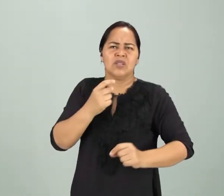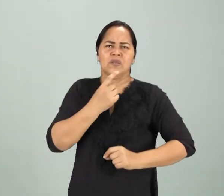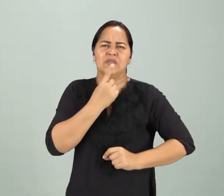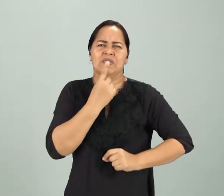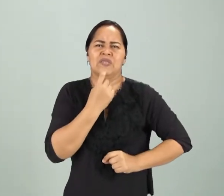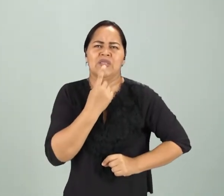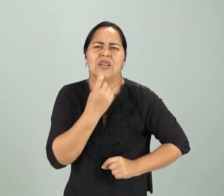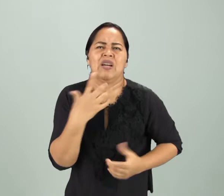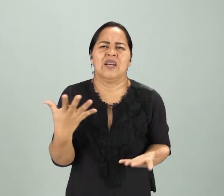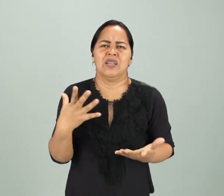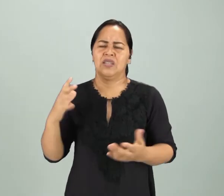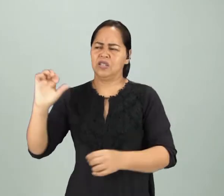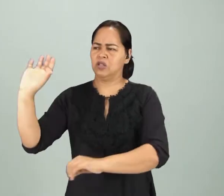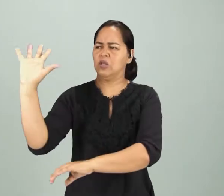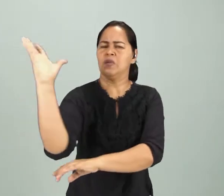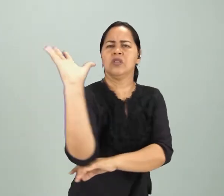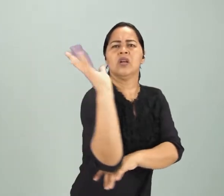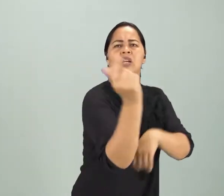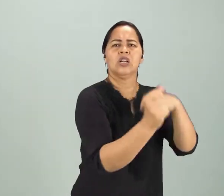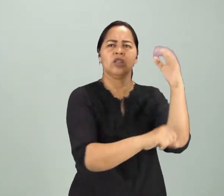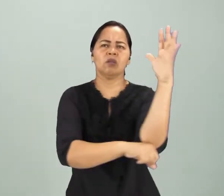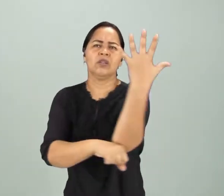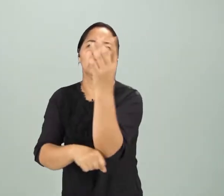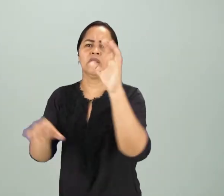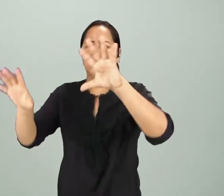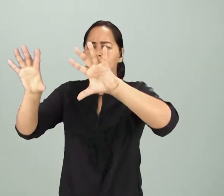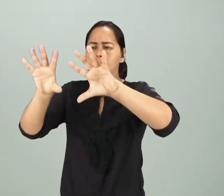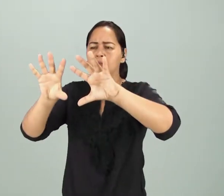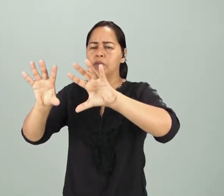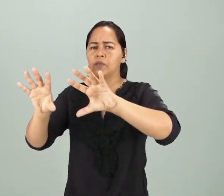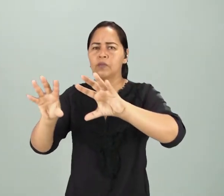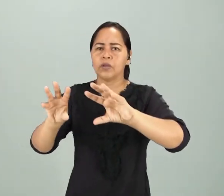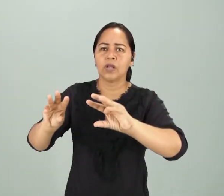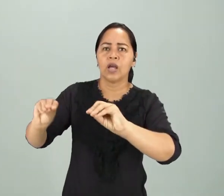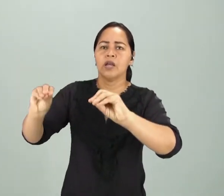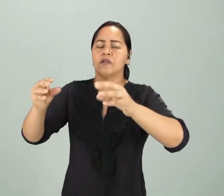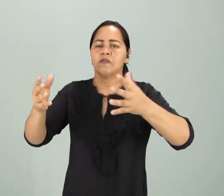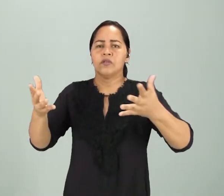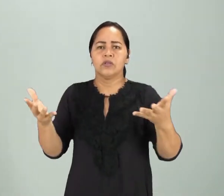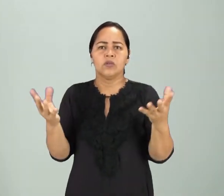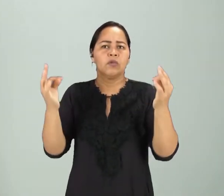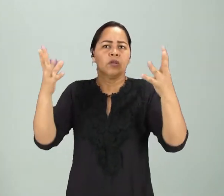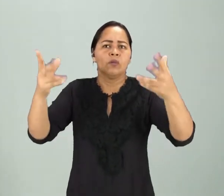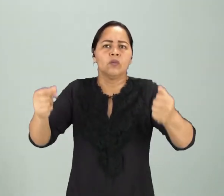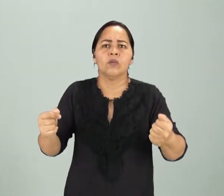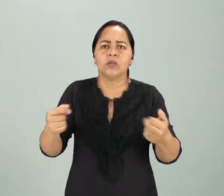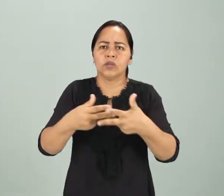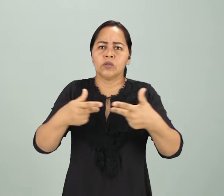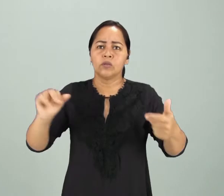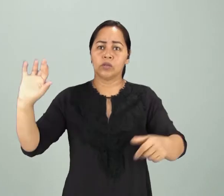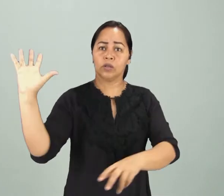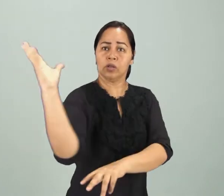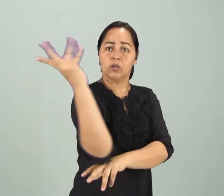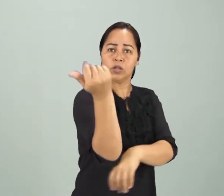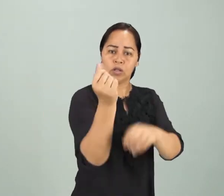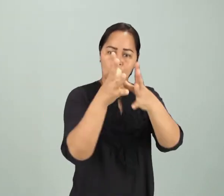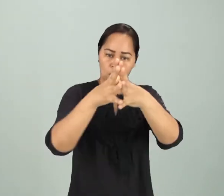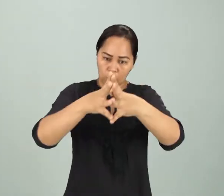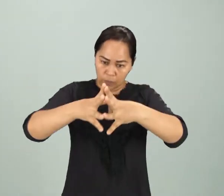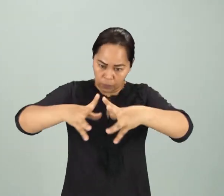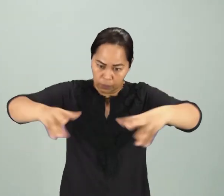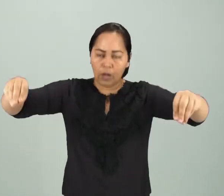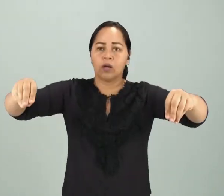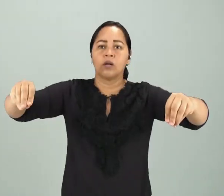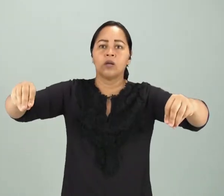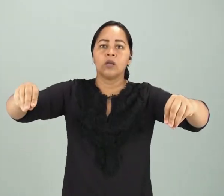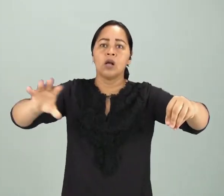sangue, sobre a natureza, sobre a neve, sobre tudo aquilo que faz com que se destruam